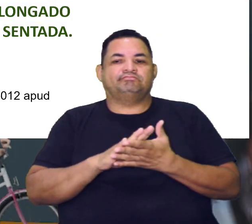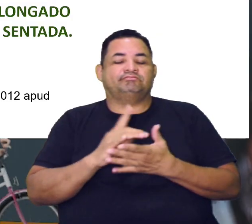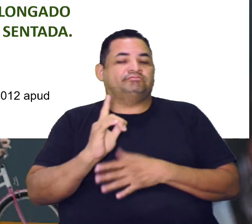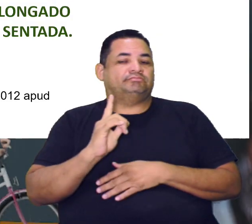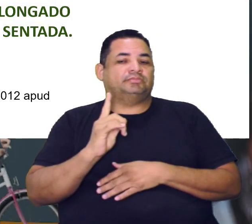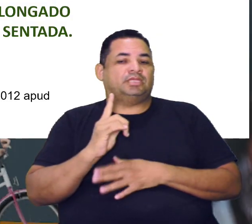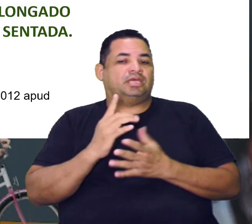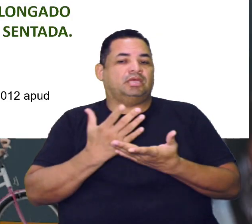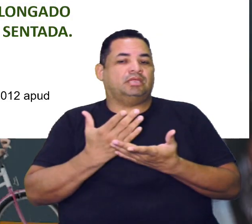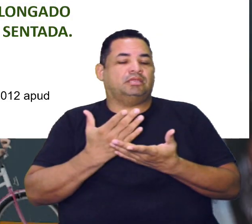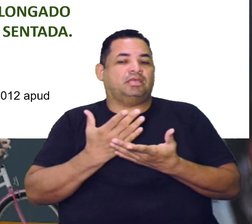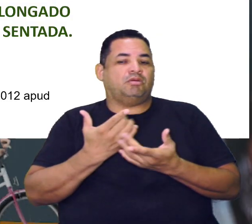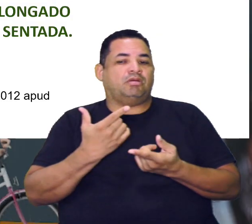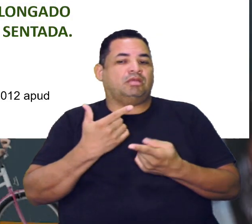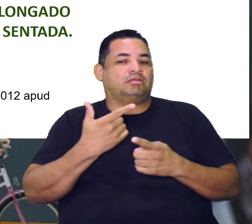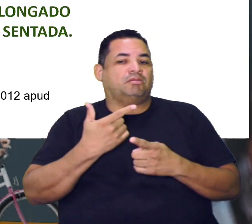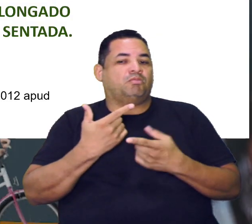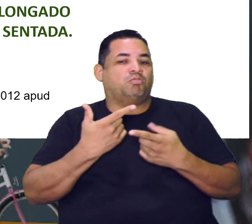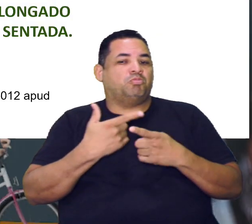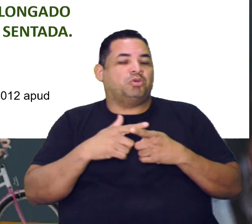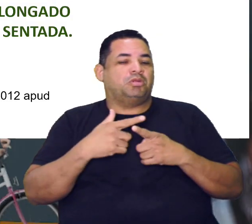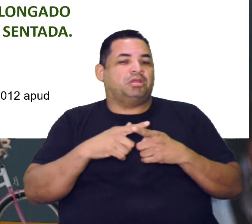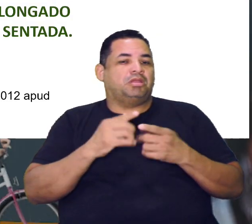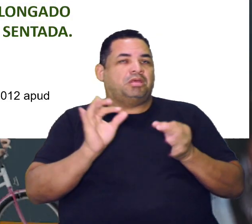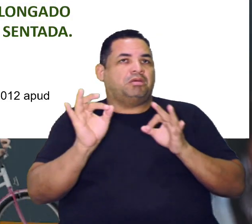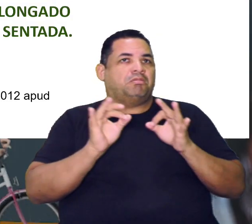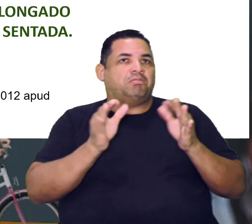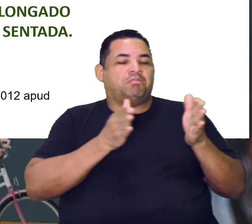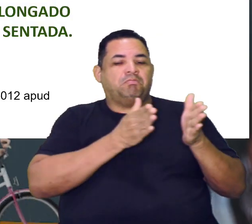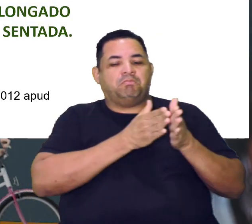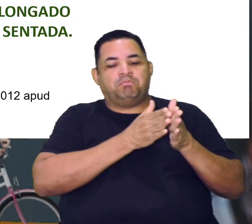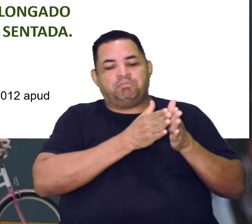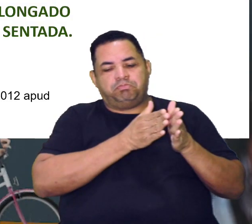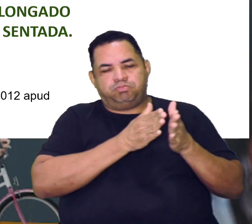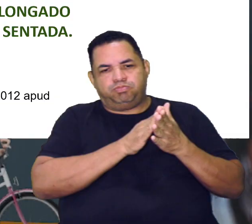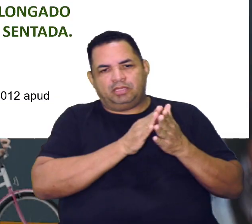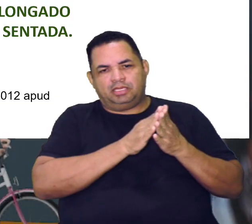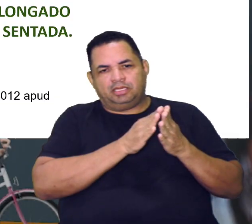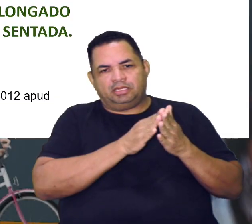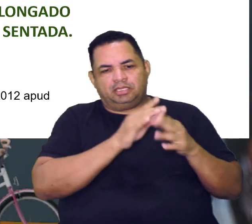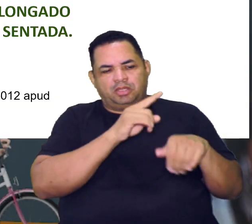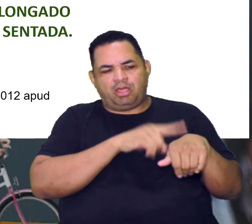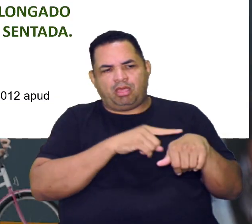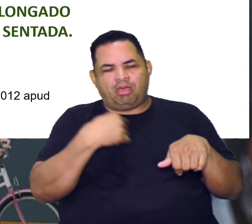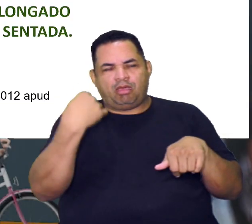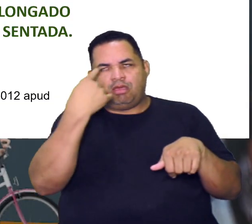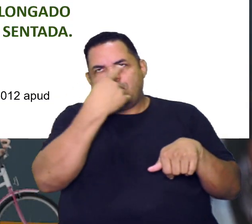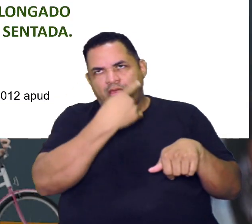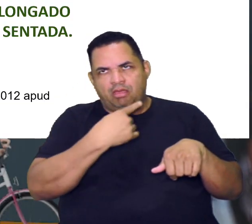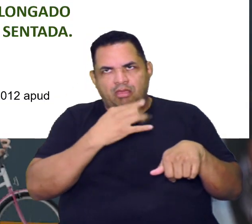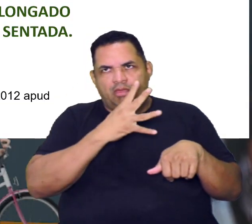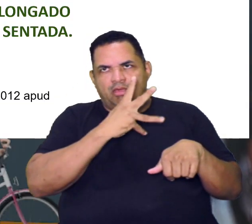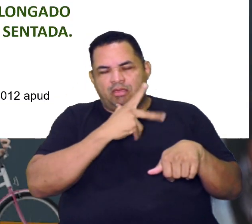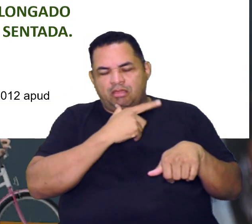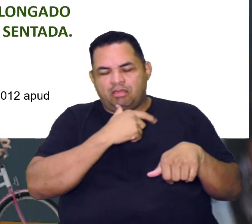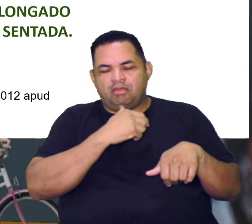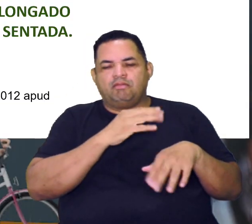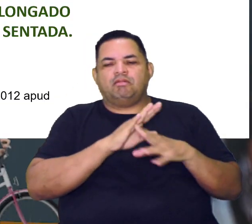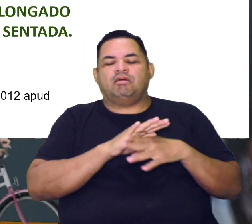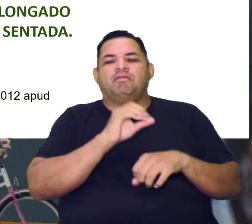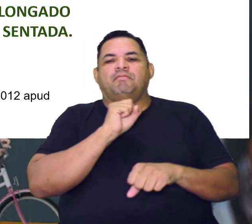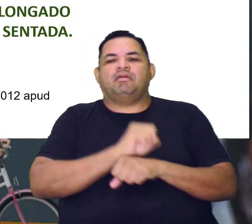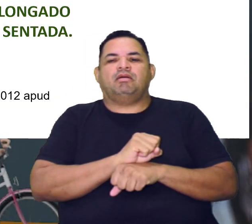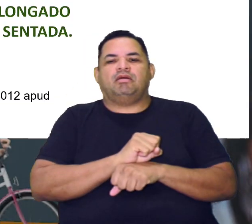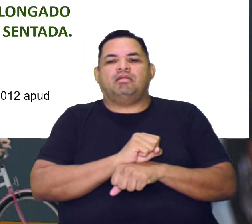não compensa os efeitos diversos do tempo prolongando na posição sentada. Então, eu preciso me movimentar, eu